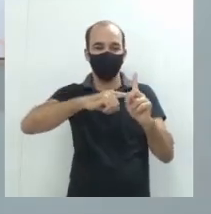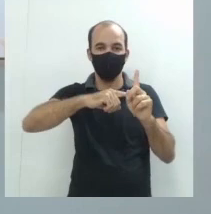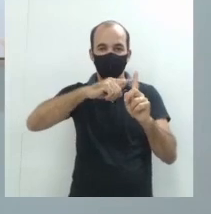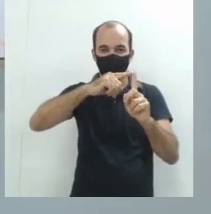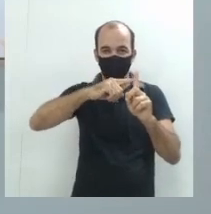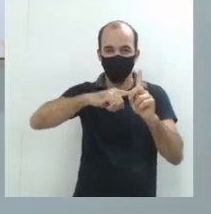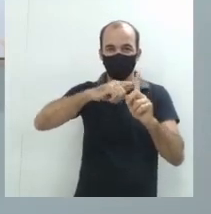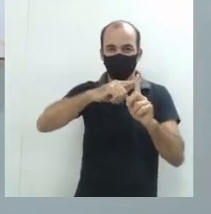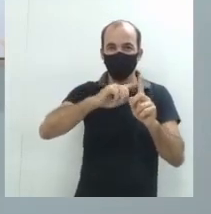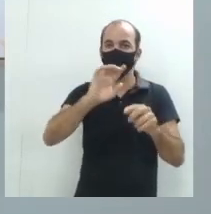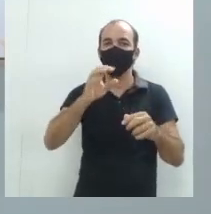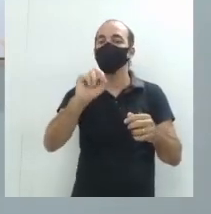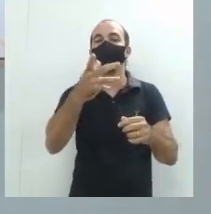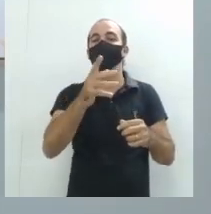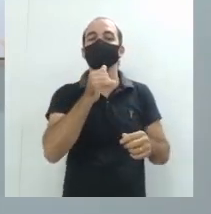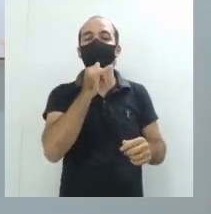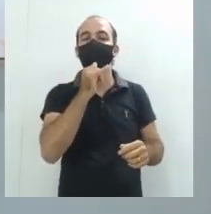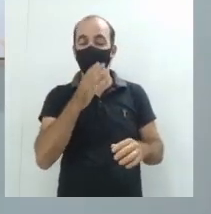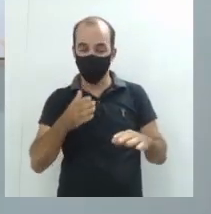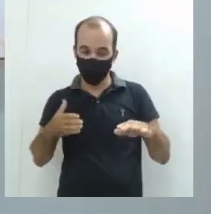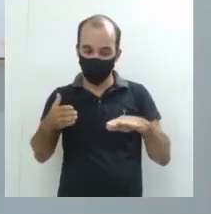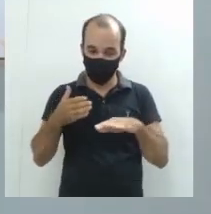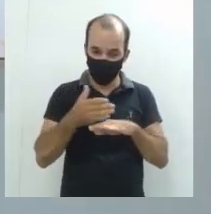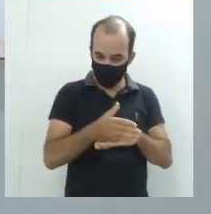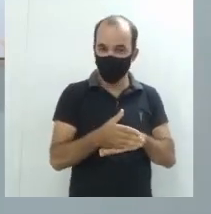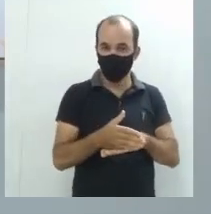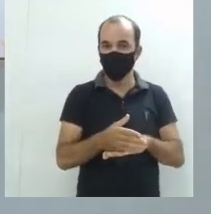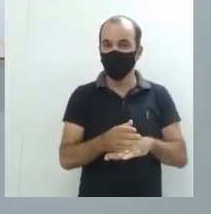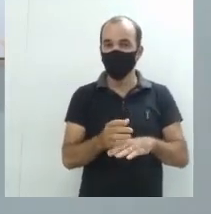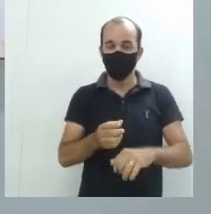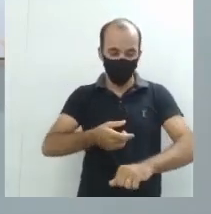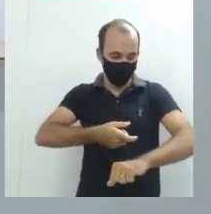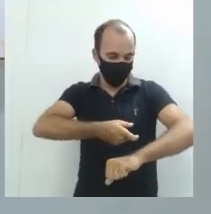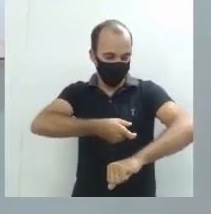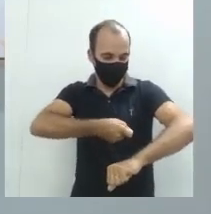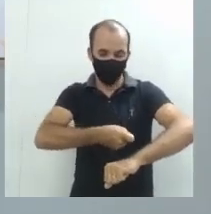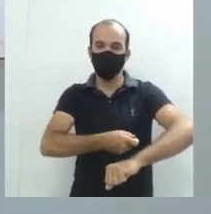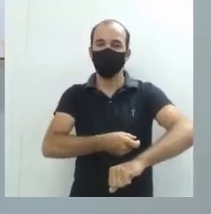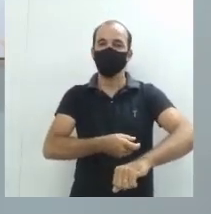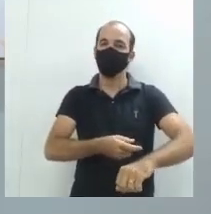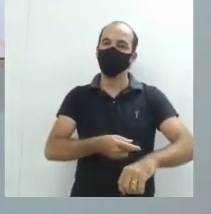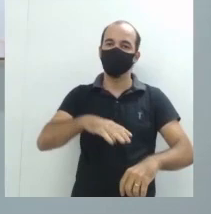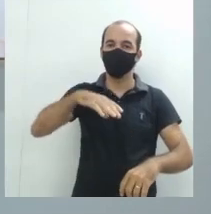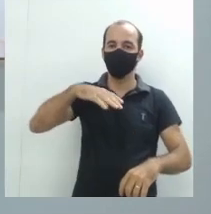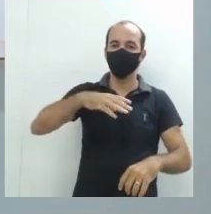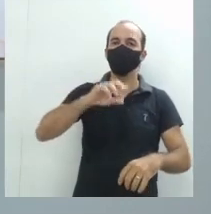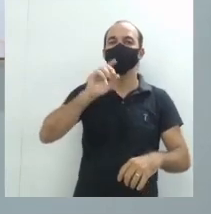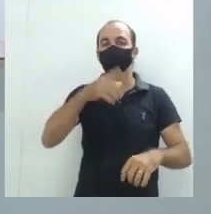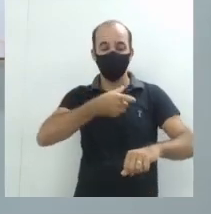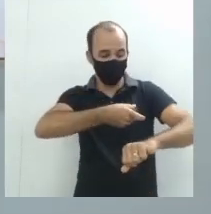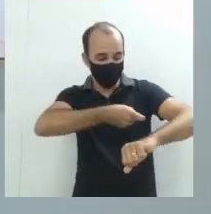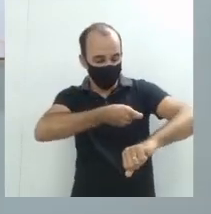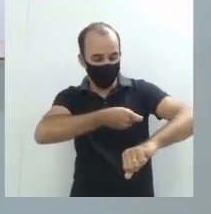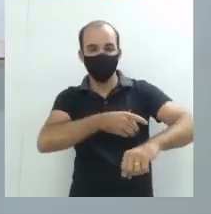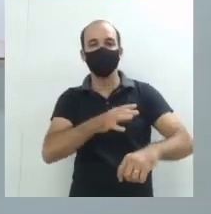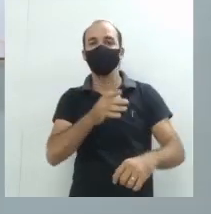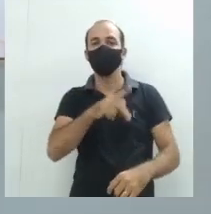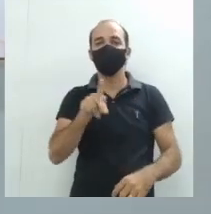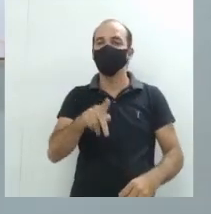termômetro digital que vai aferir a sua temperatura. Quando Nogueira foi entrar aqui, deu lá